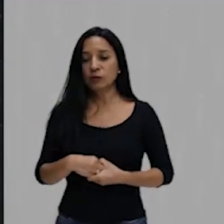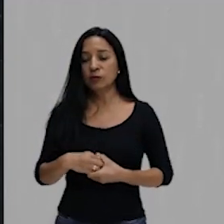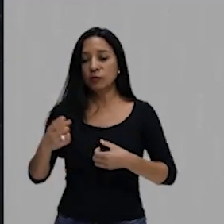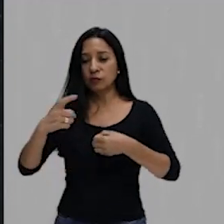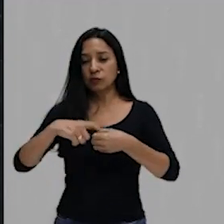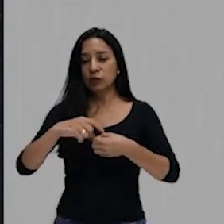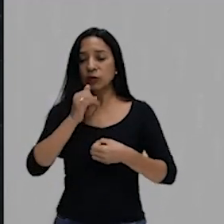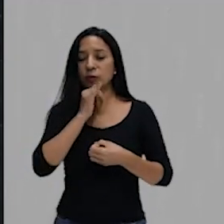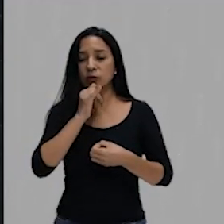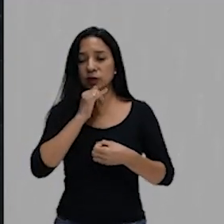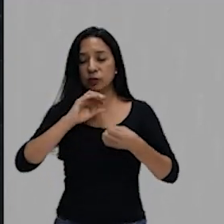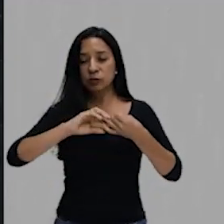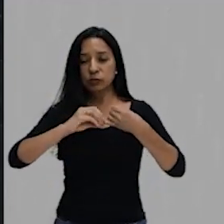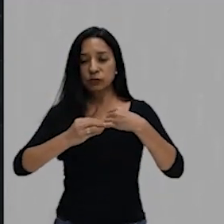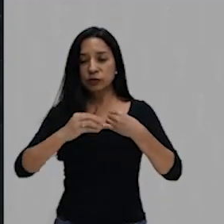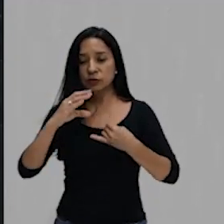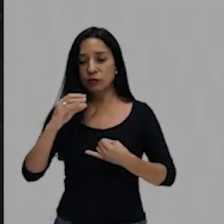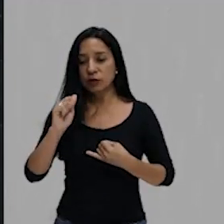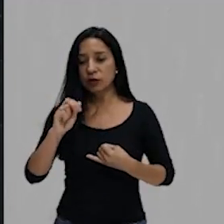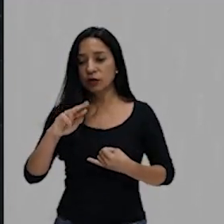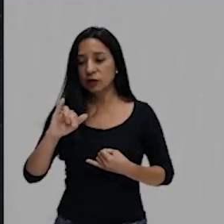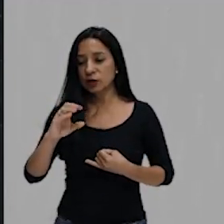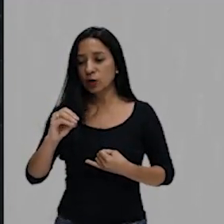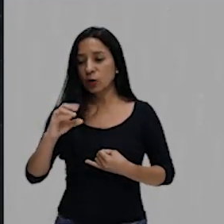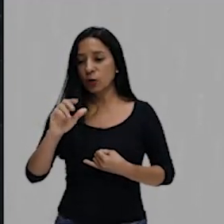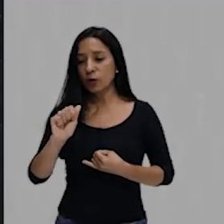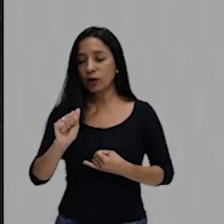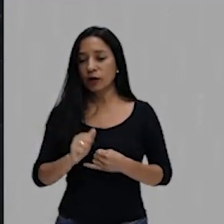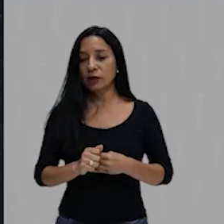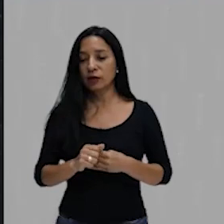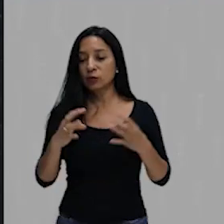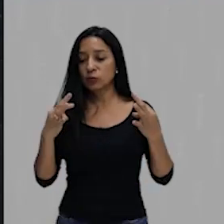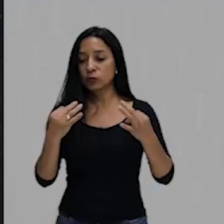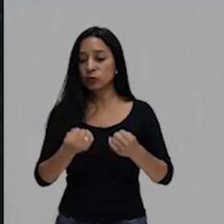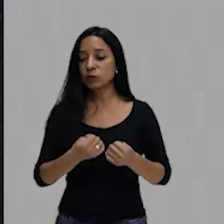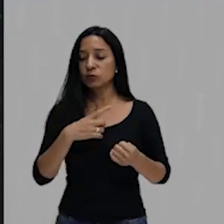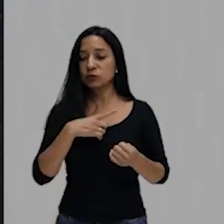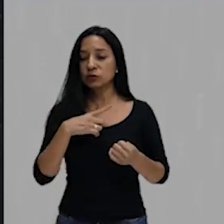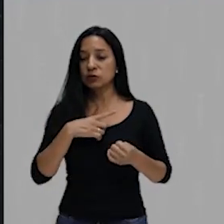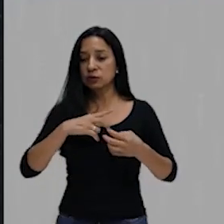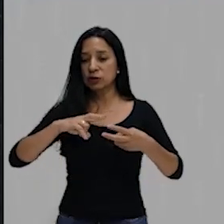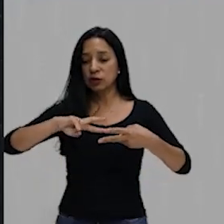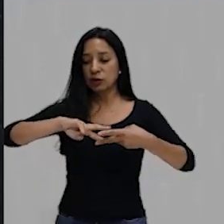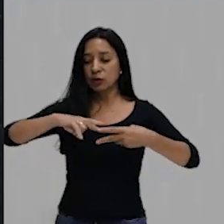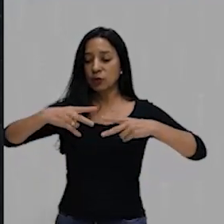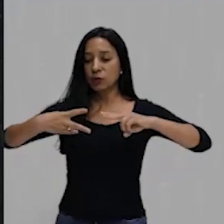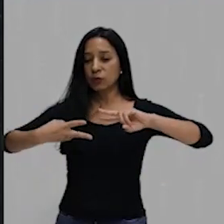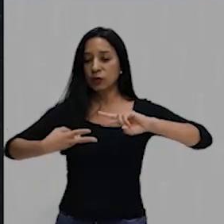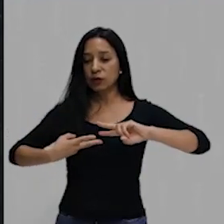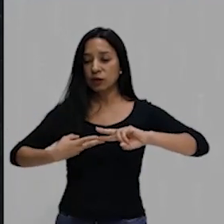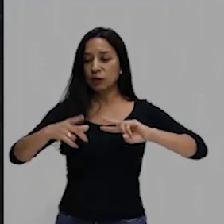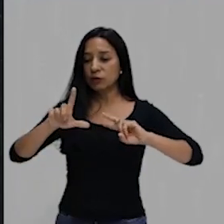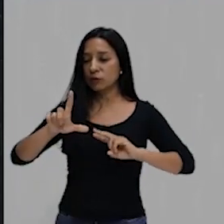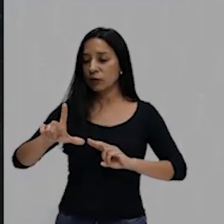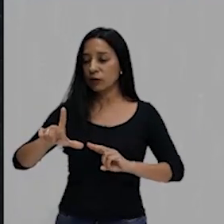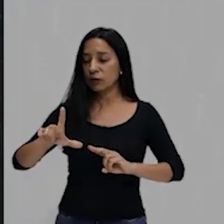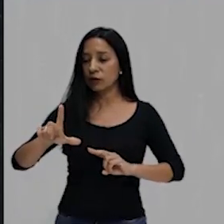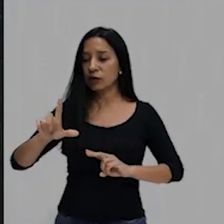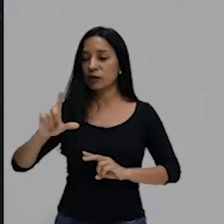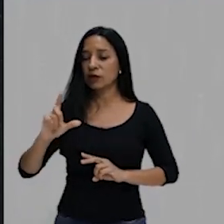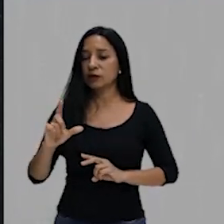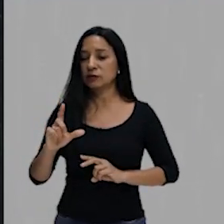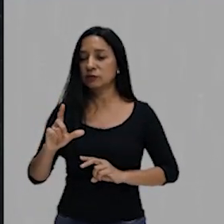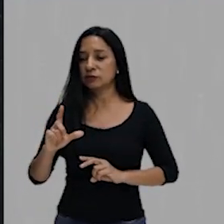carioca. Eu falei para vocês que todo mundo que tivesse o alelo, pelo menos um alelo Lzão, né,